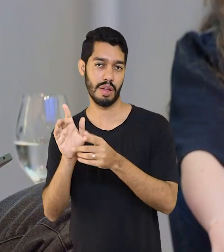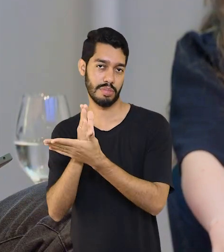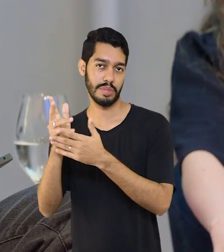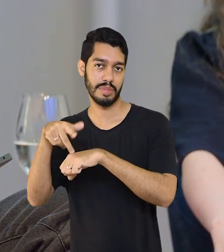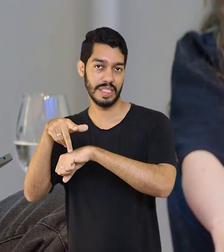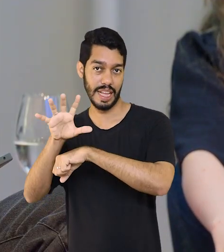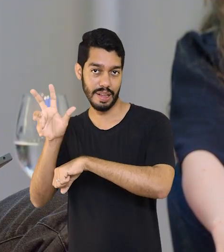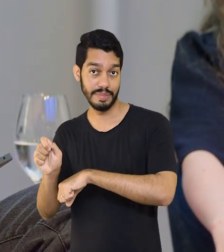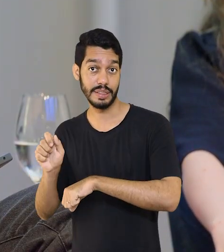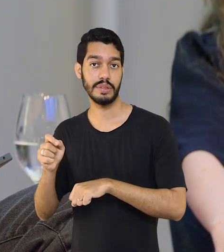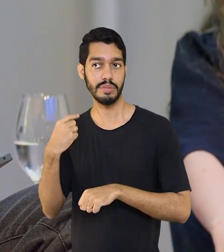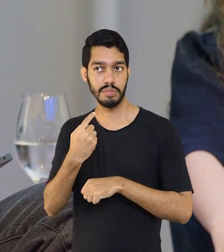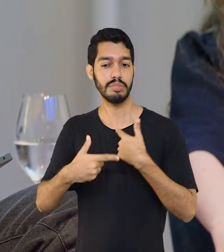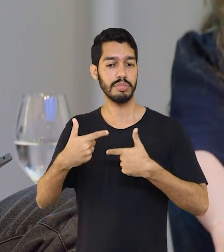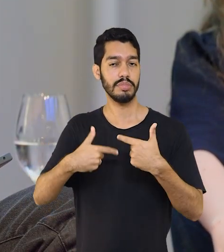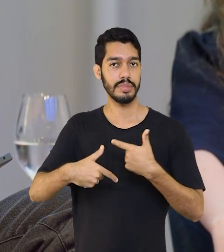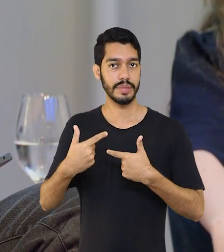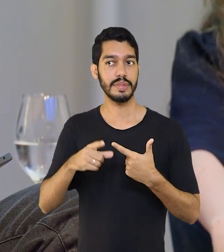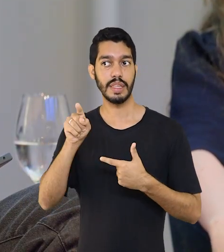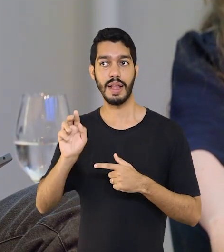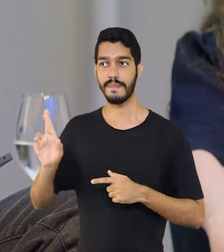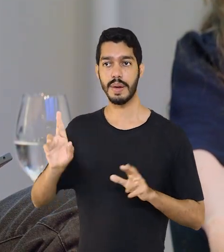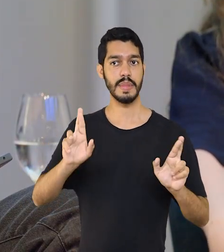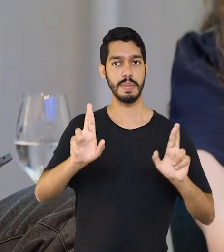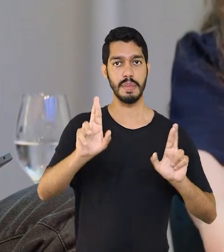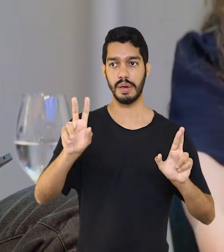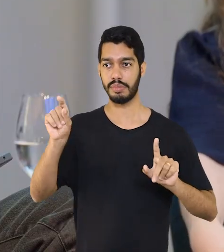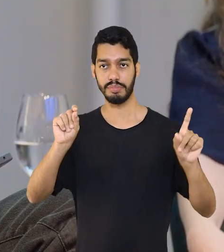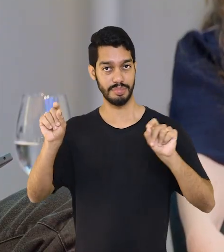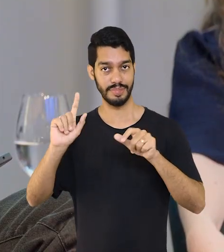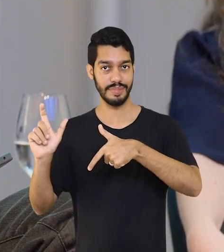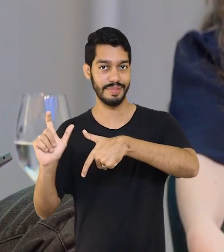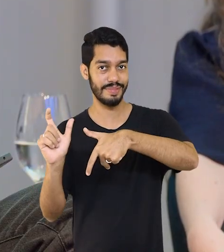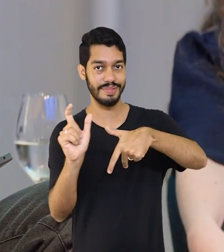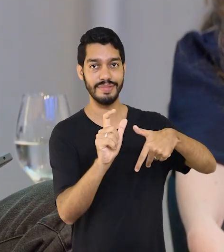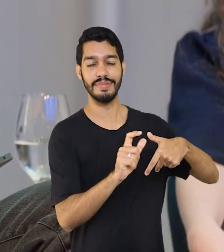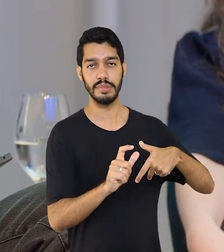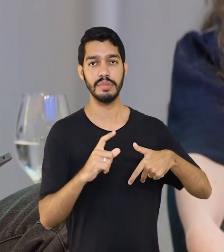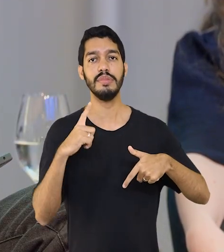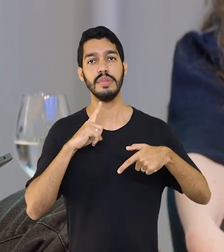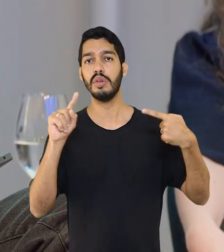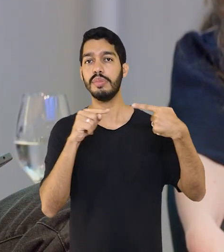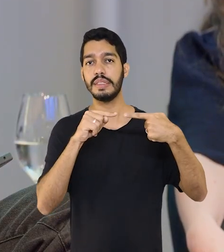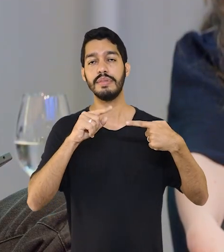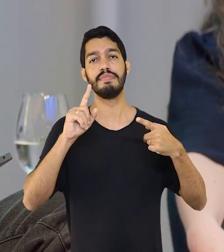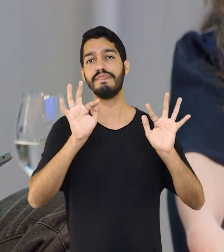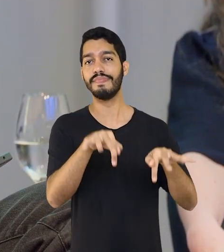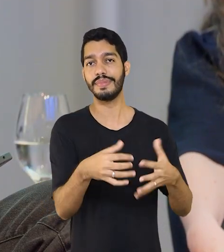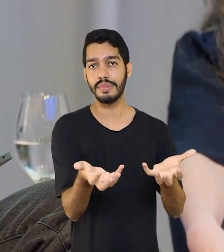gente trabalha articulando atores desse ecossistema da mobilidade urbana com o objetivo final